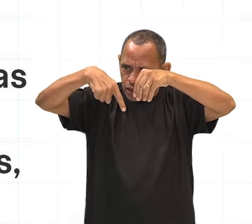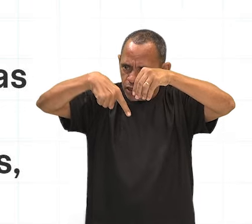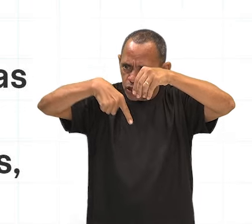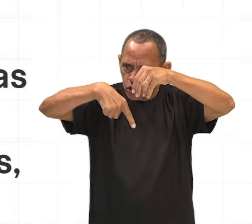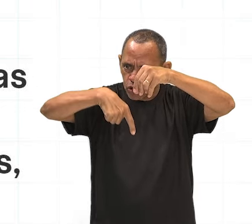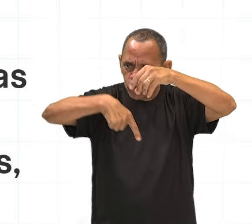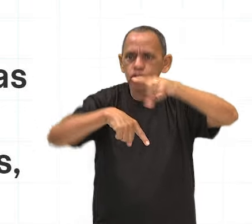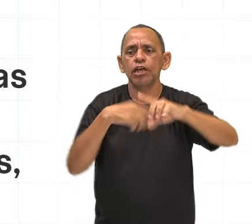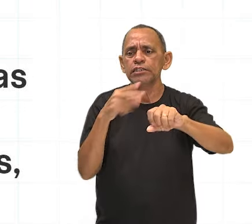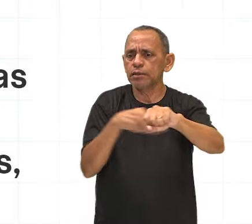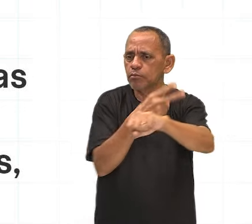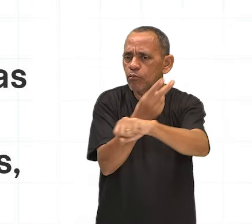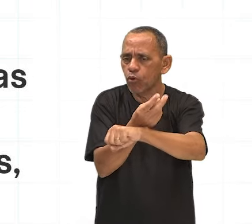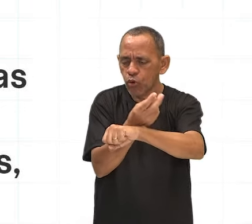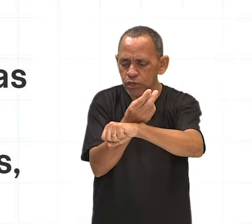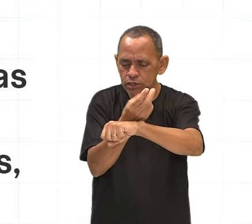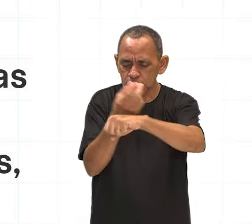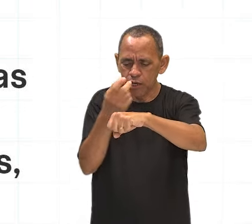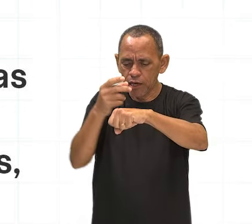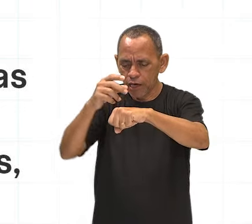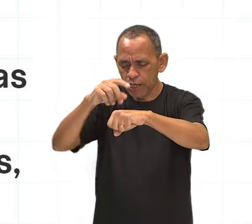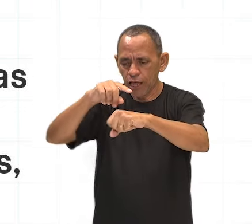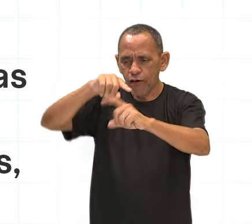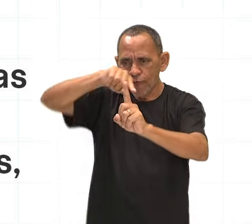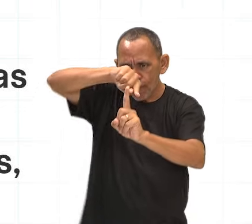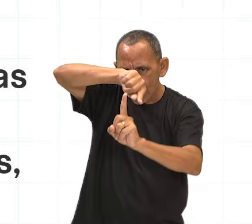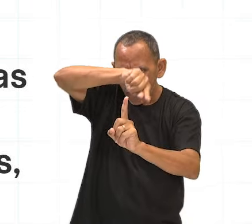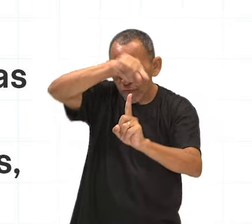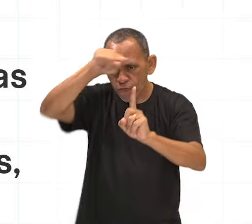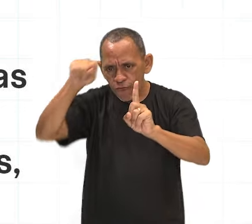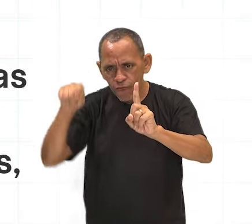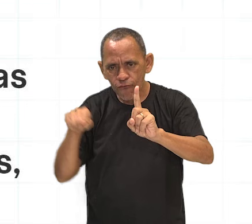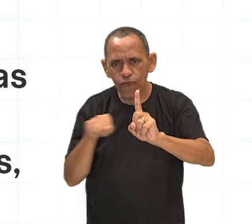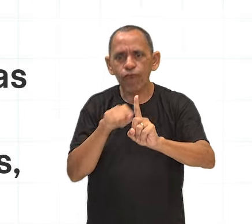à atmosfera, né? Graças a essa atuação das plantas.